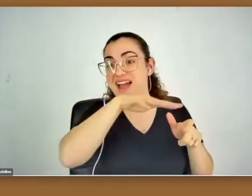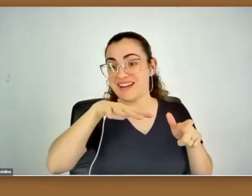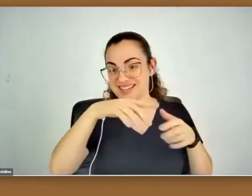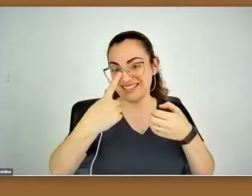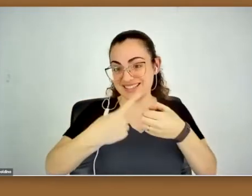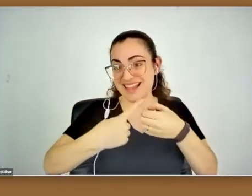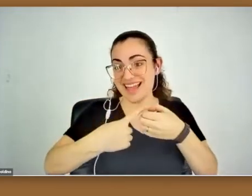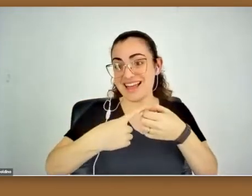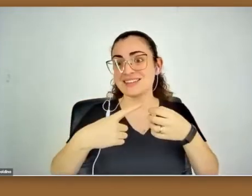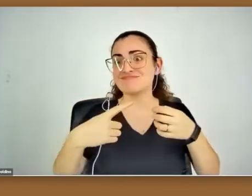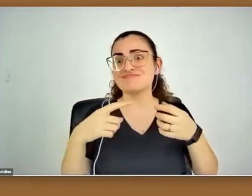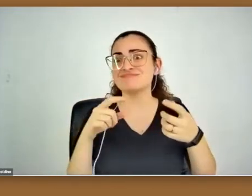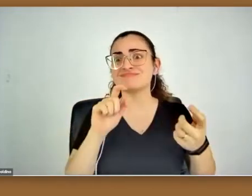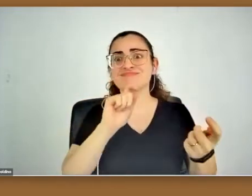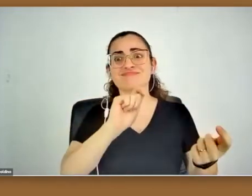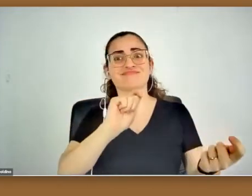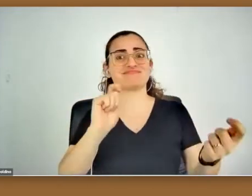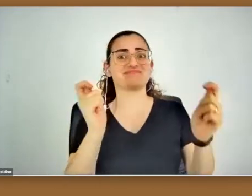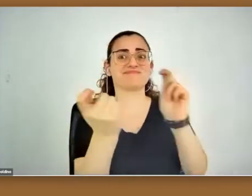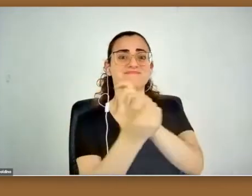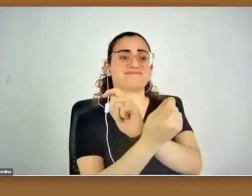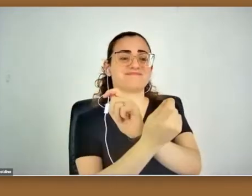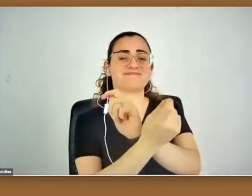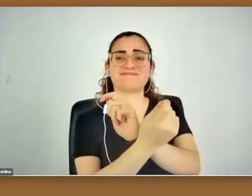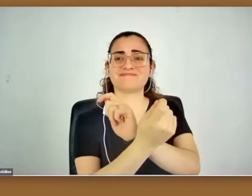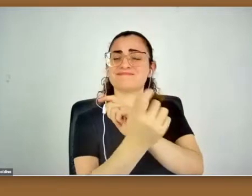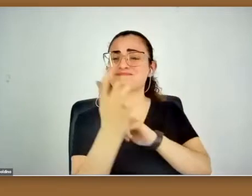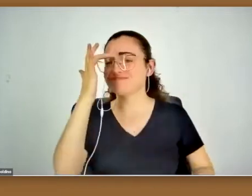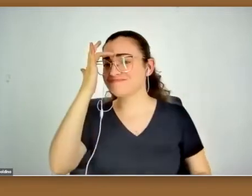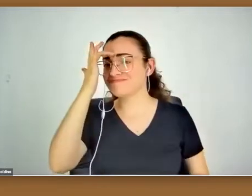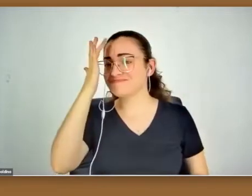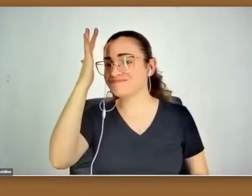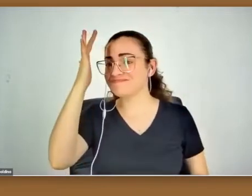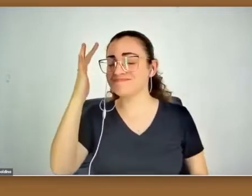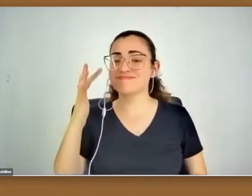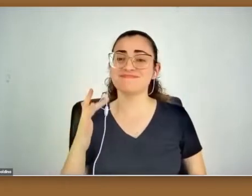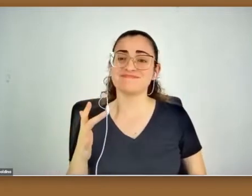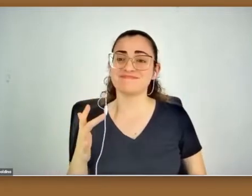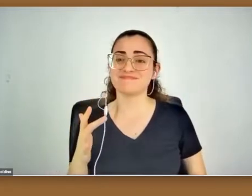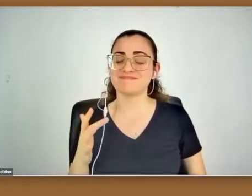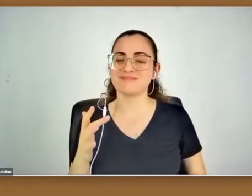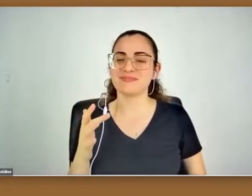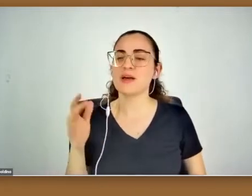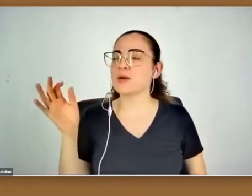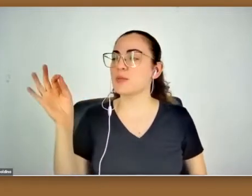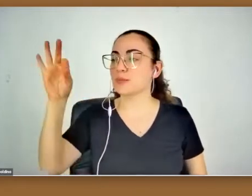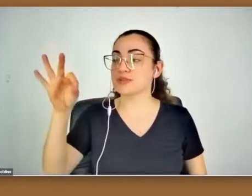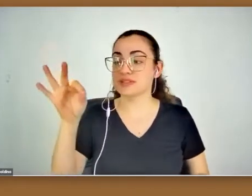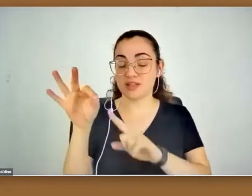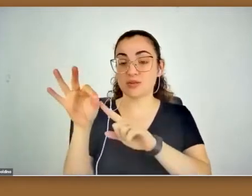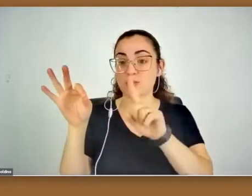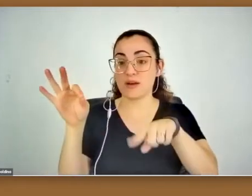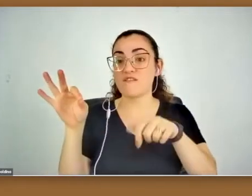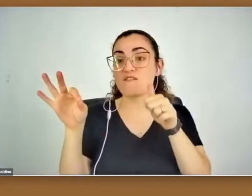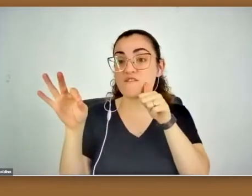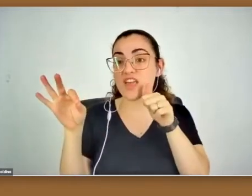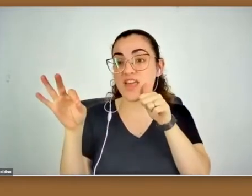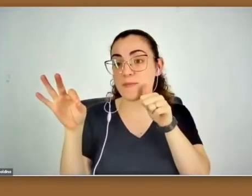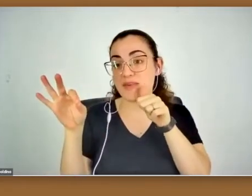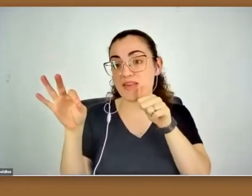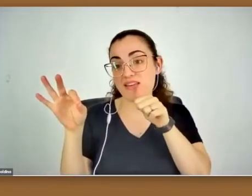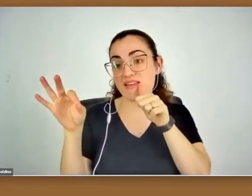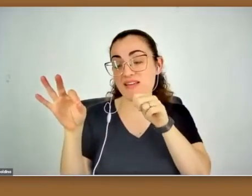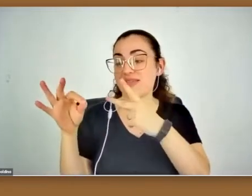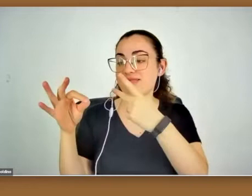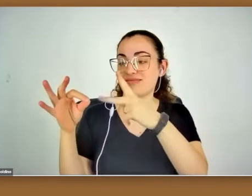né? Aonde a mosquitinha lá, a mosquito fêmea, ela vai lá pôr os ovos dela, né, numa água